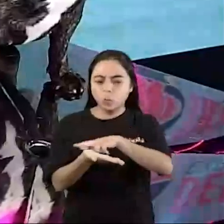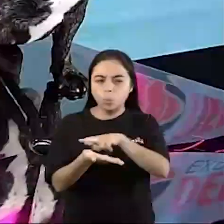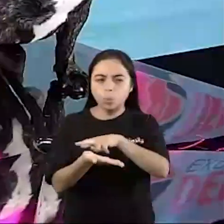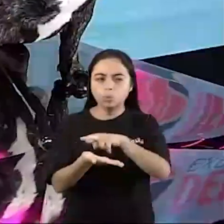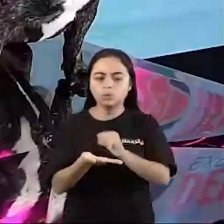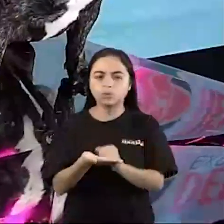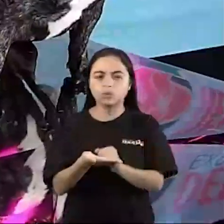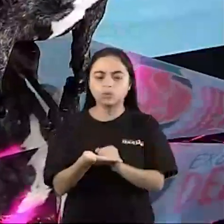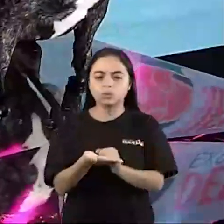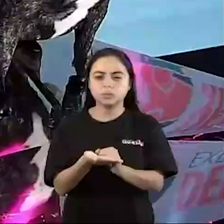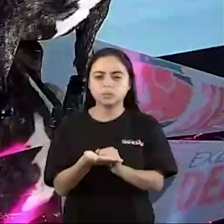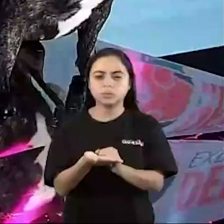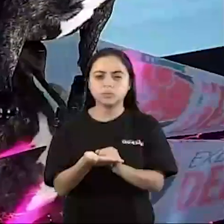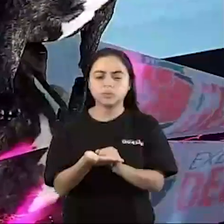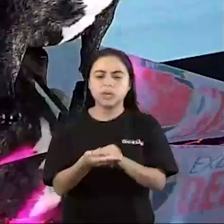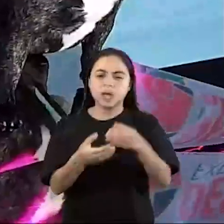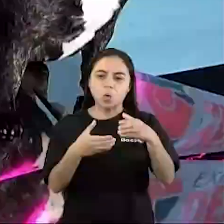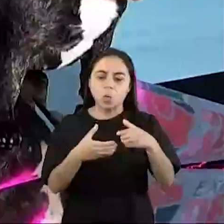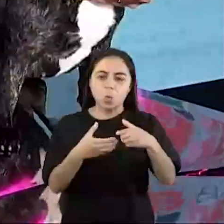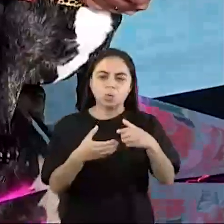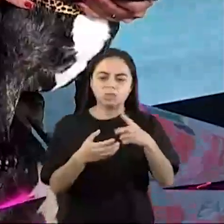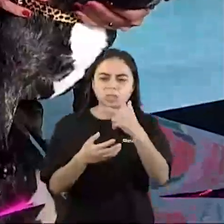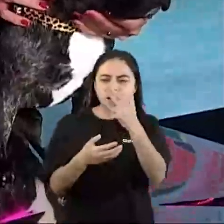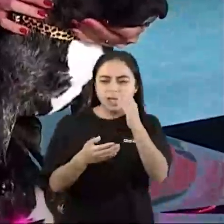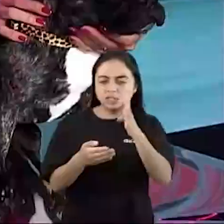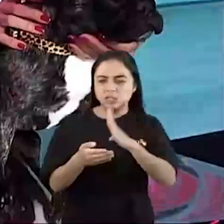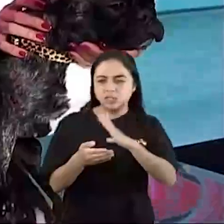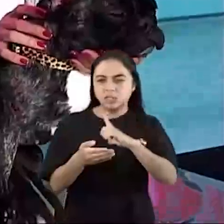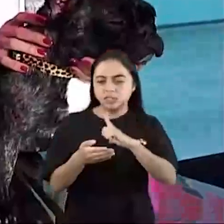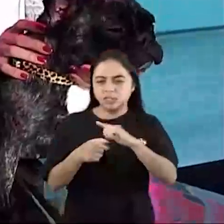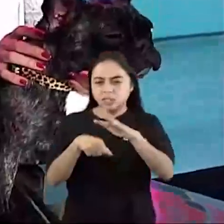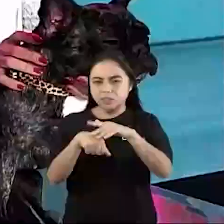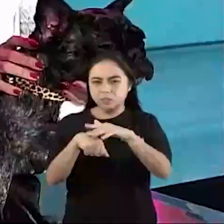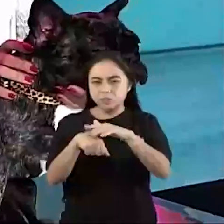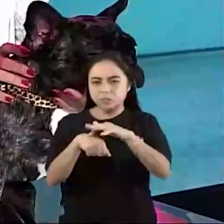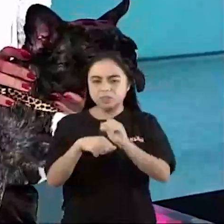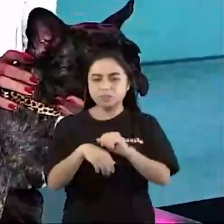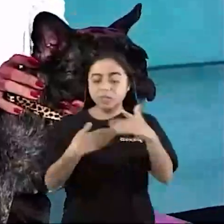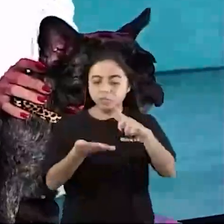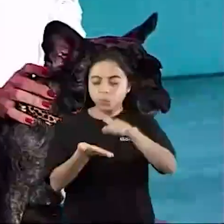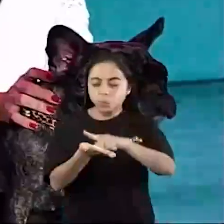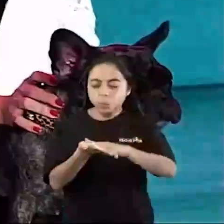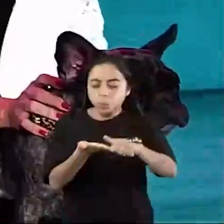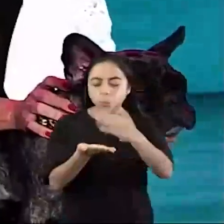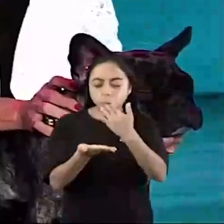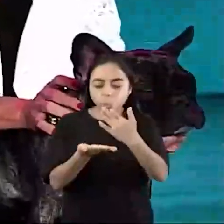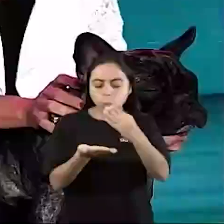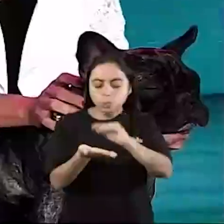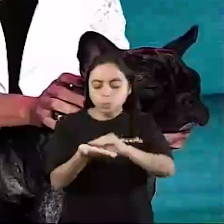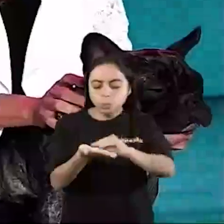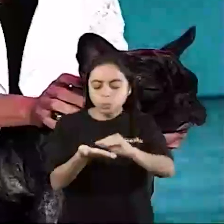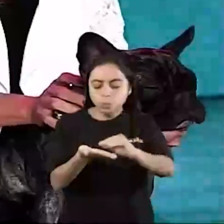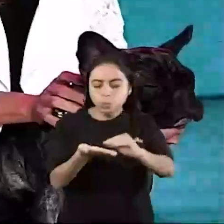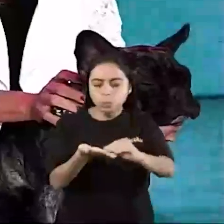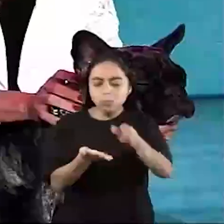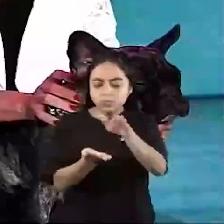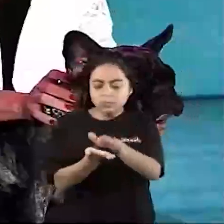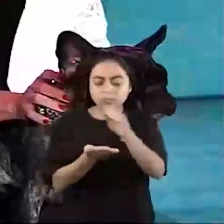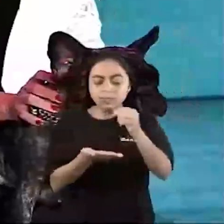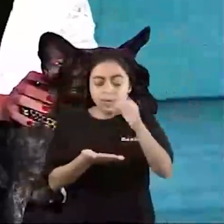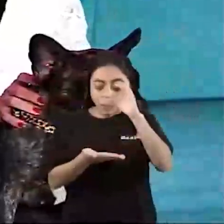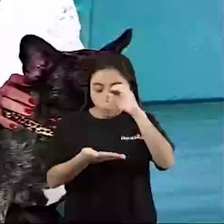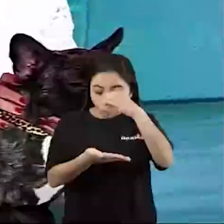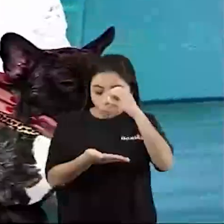foi lá onde a gente acha que tem as infecções subjacentes. Agora, a gente corou a fita e aí a gente vai lá no microscópio